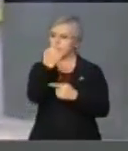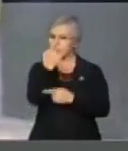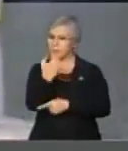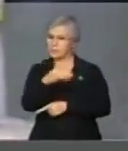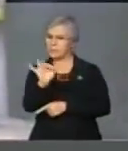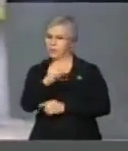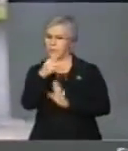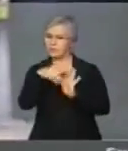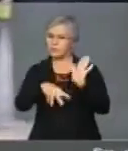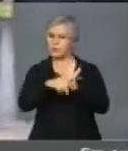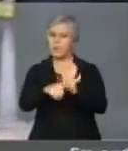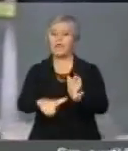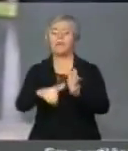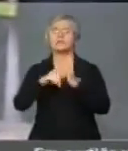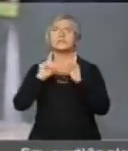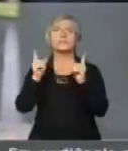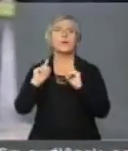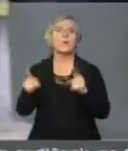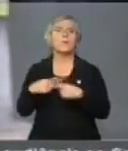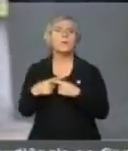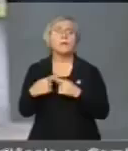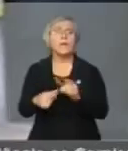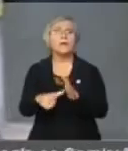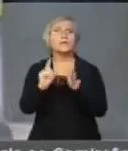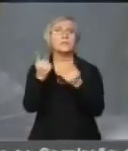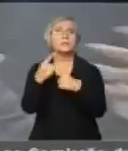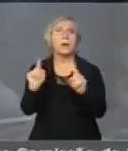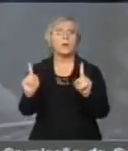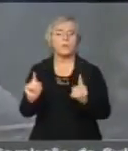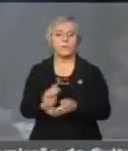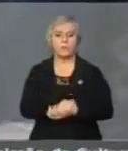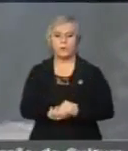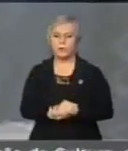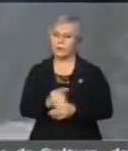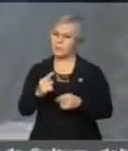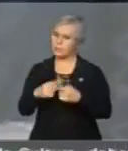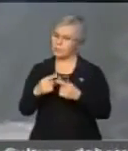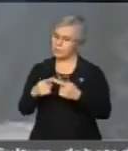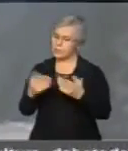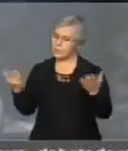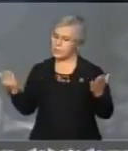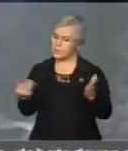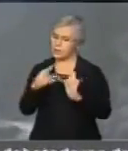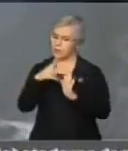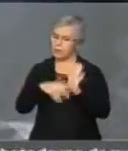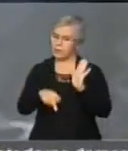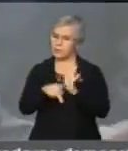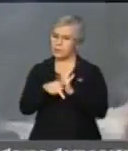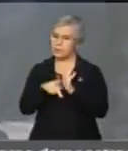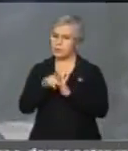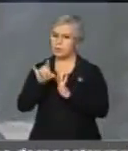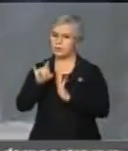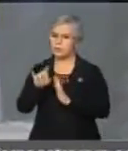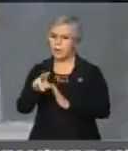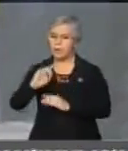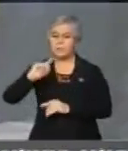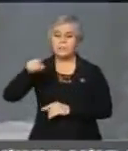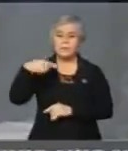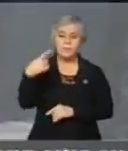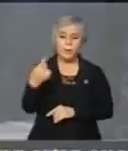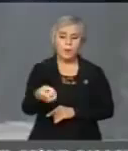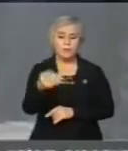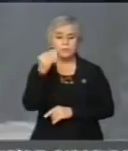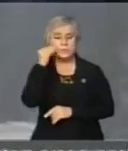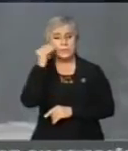provisória antes? Por quê? Por que que a medida provisória só vem como uma solução